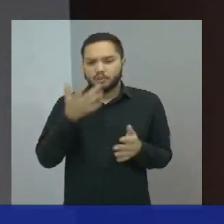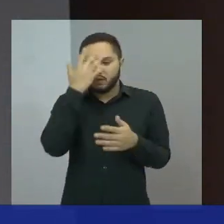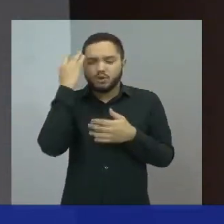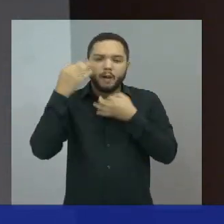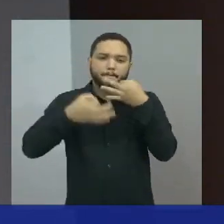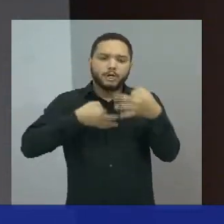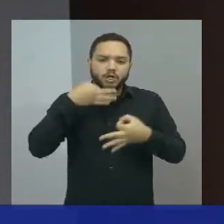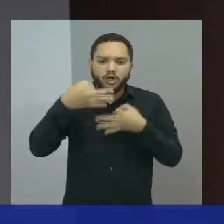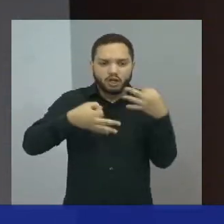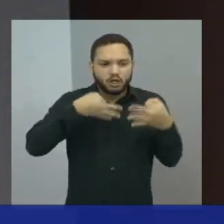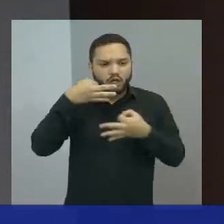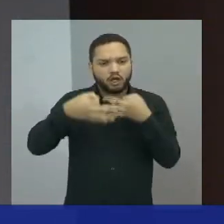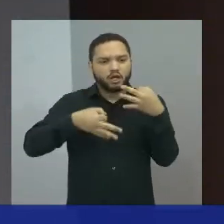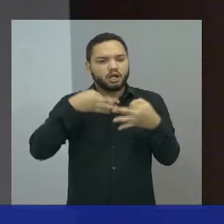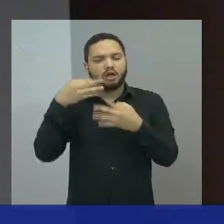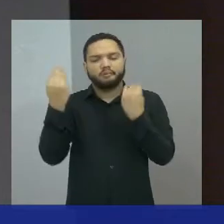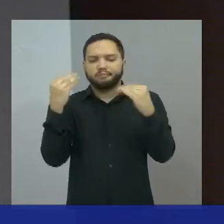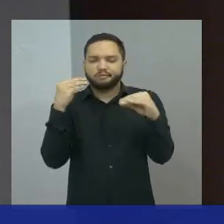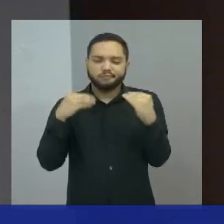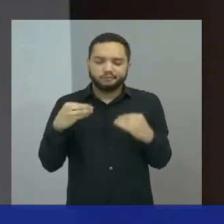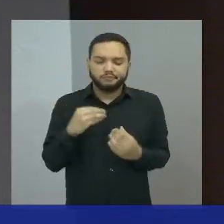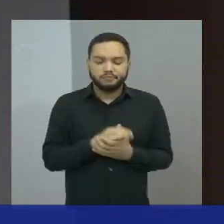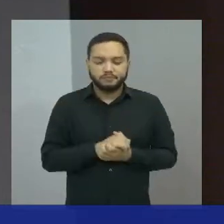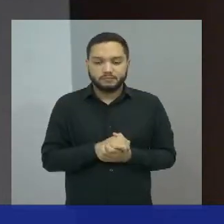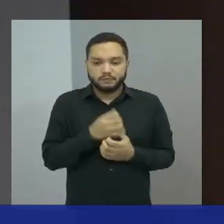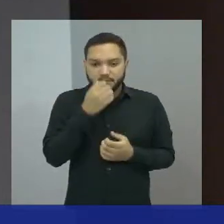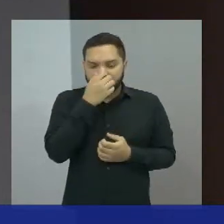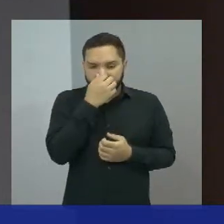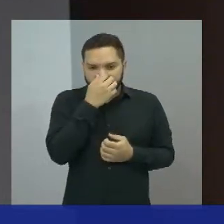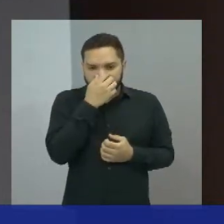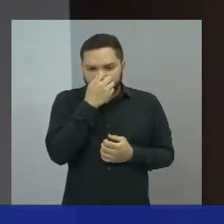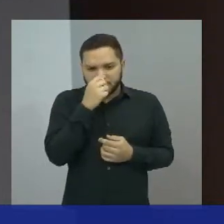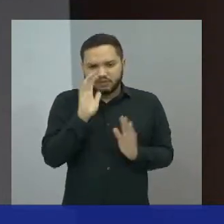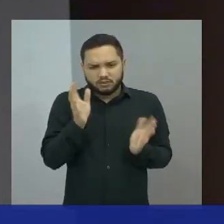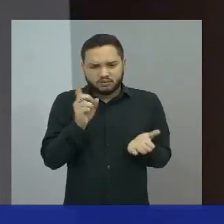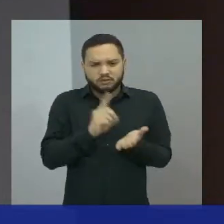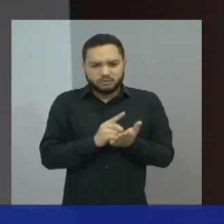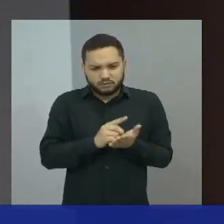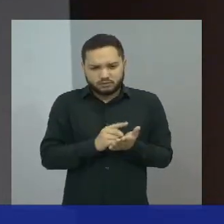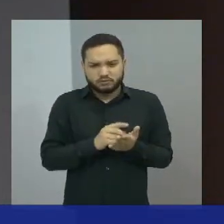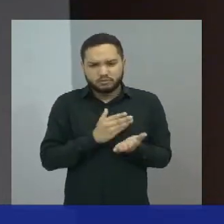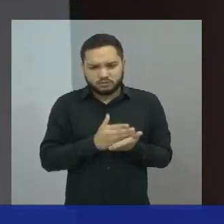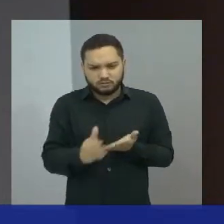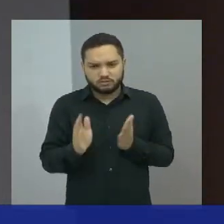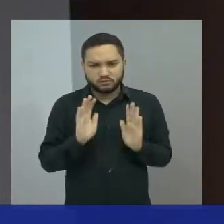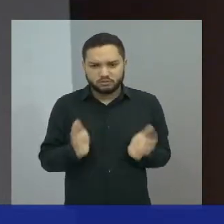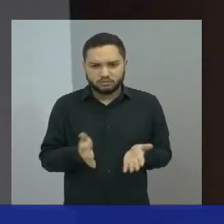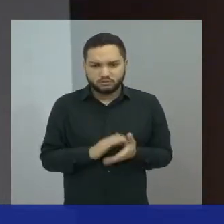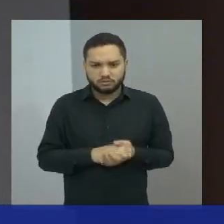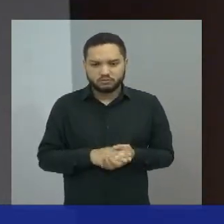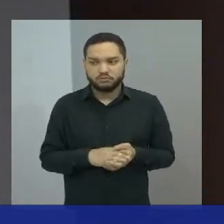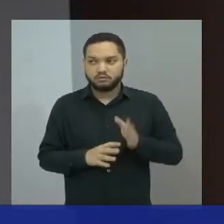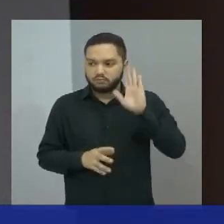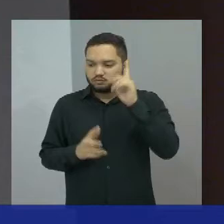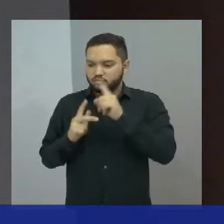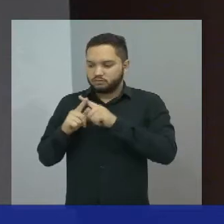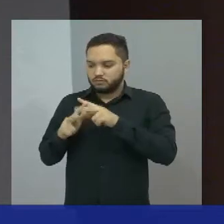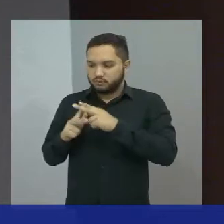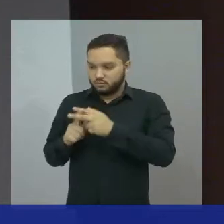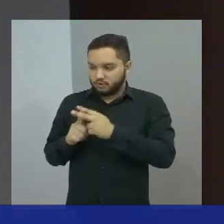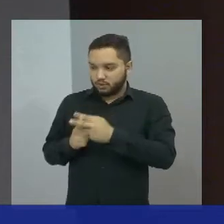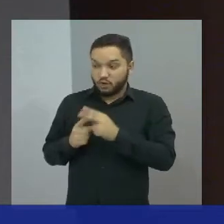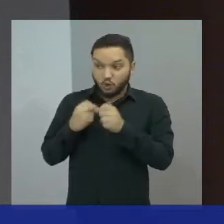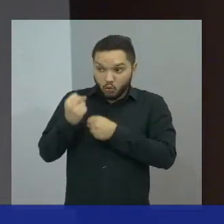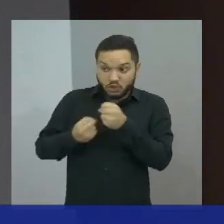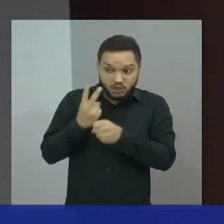para que as pessoas pudessem contribuir. Então, isso já está sendo colocado em prática e está sendo aqui... Só uma correção, Rodrigo, 4 anos.